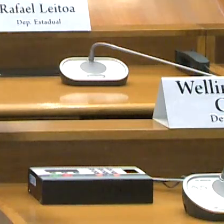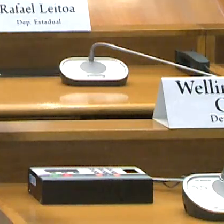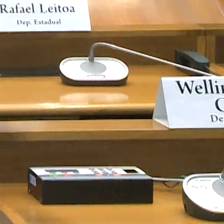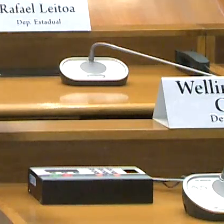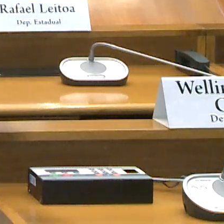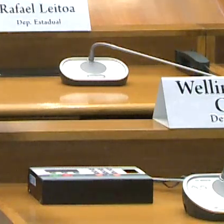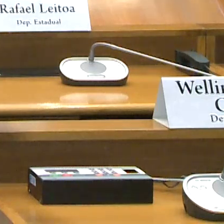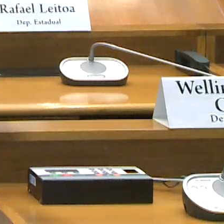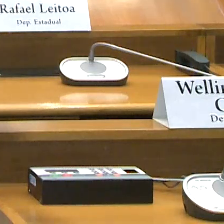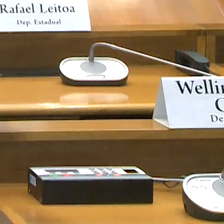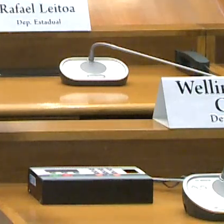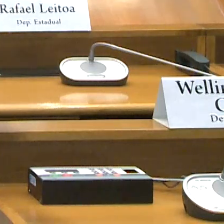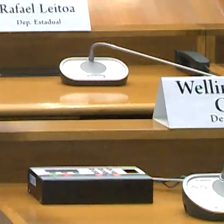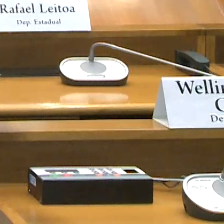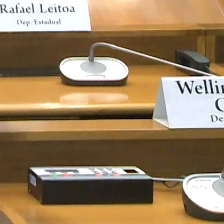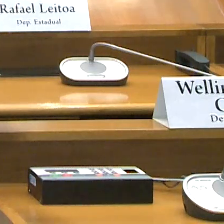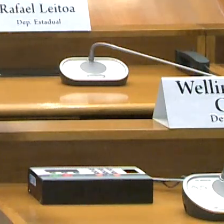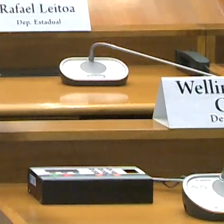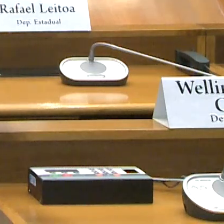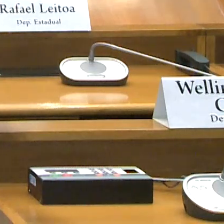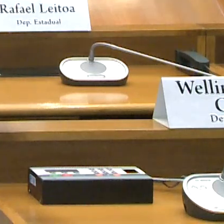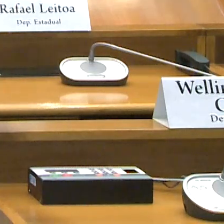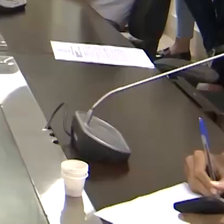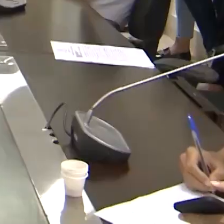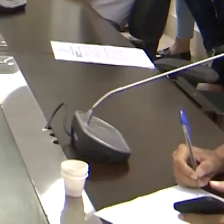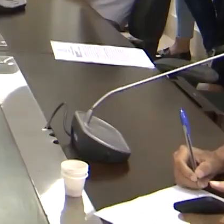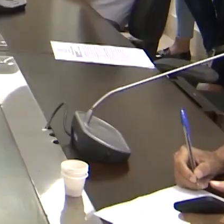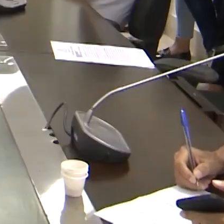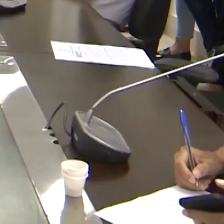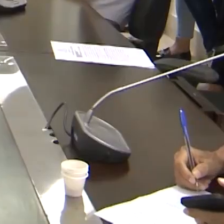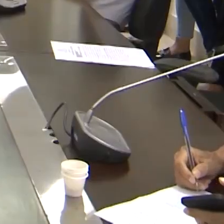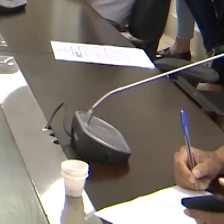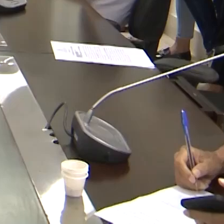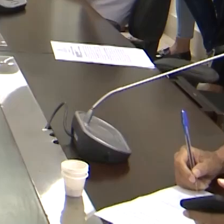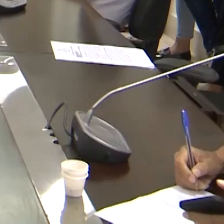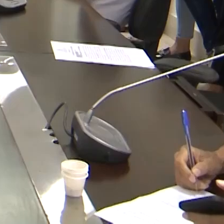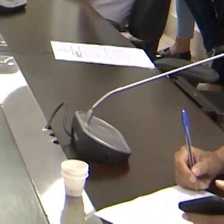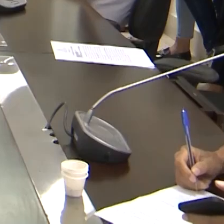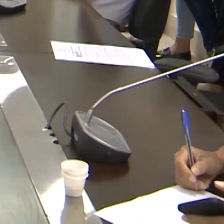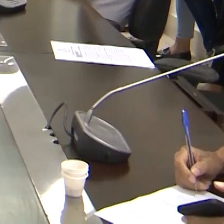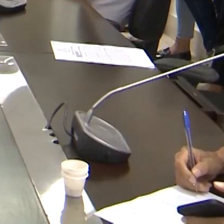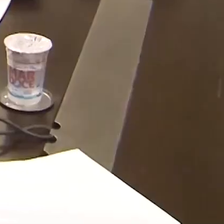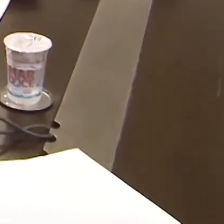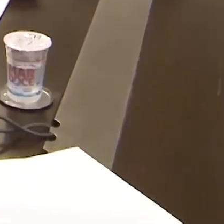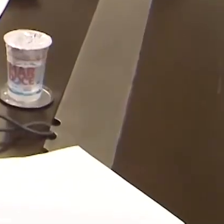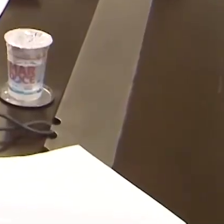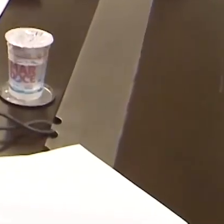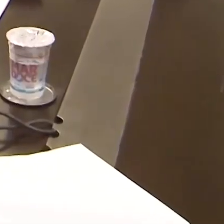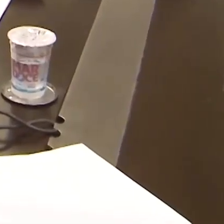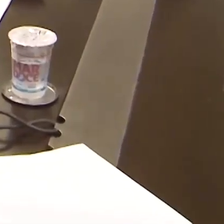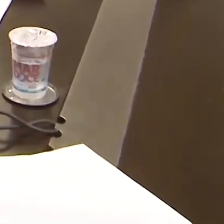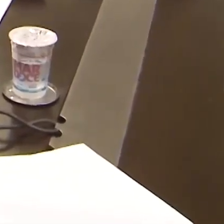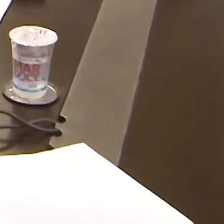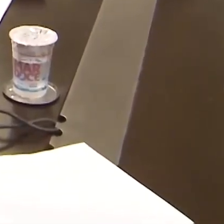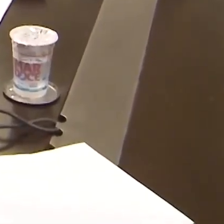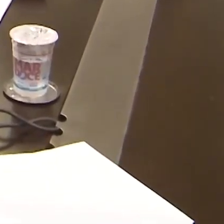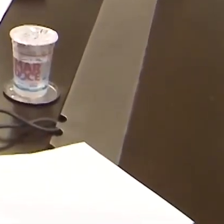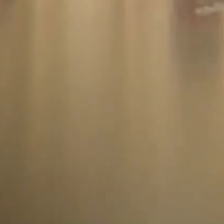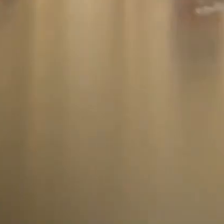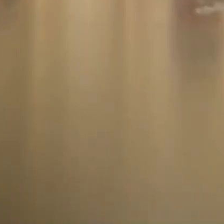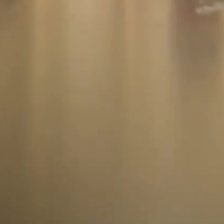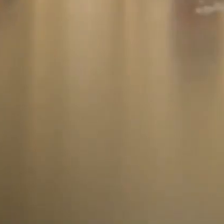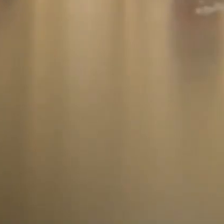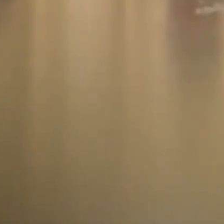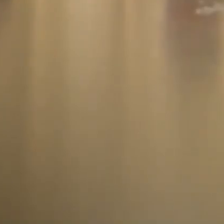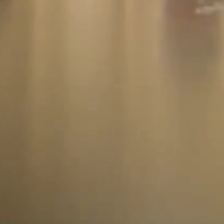da Casa e também do Executivo Maranhense. Confira. Foi a primeira reunião de trabalho da CCJ em 2023.